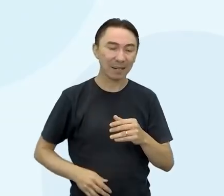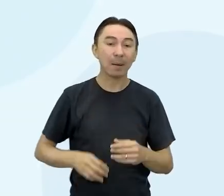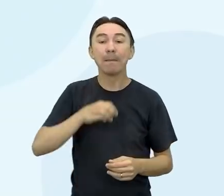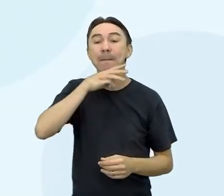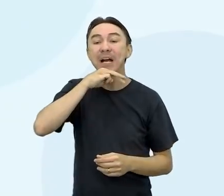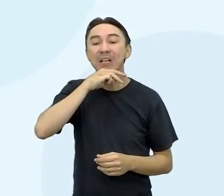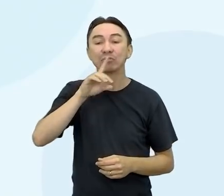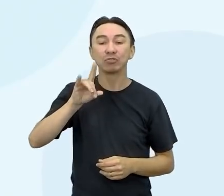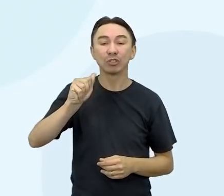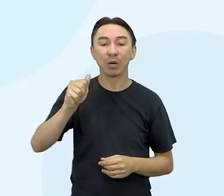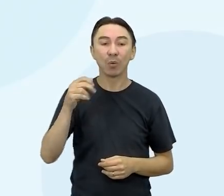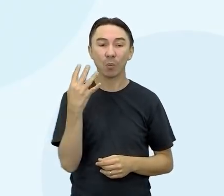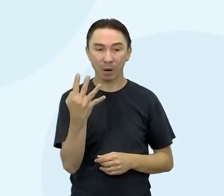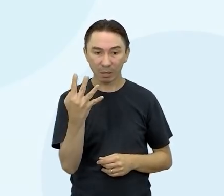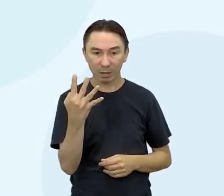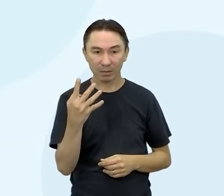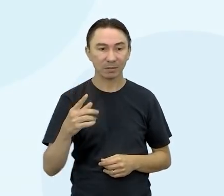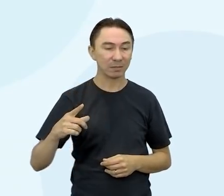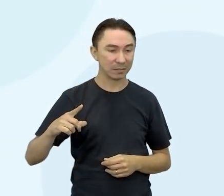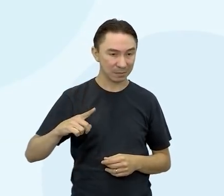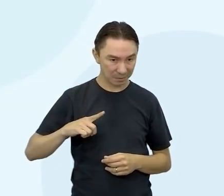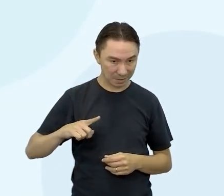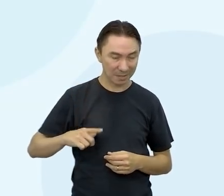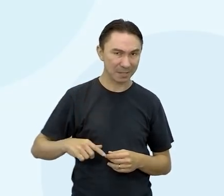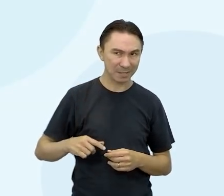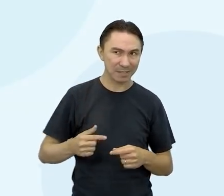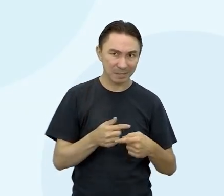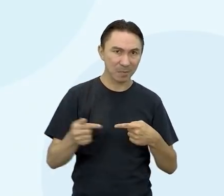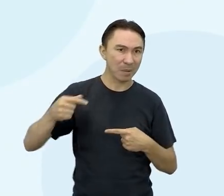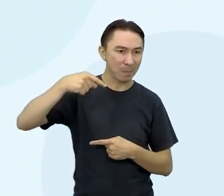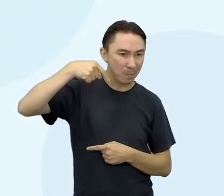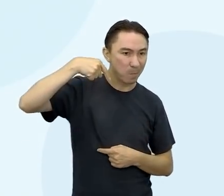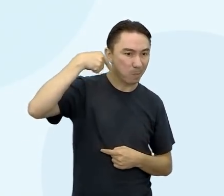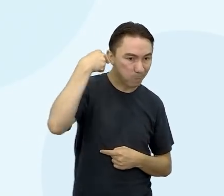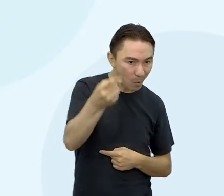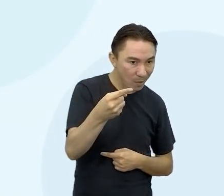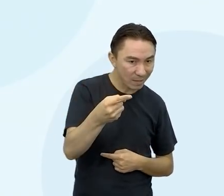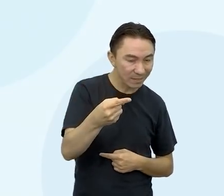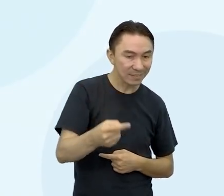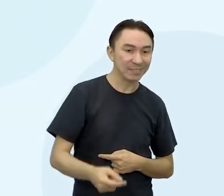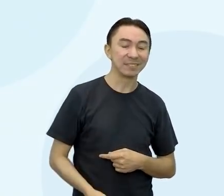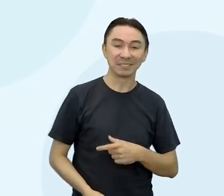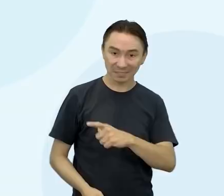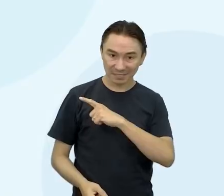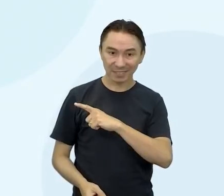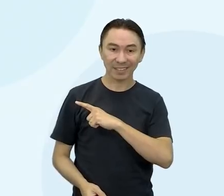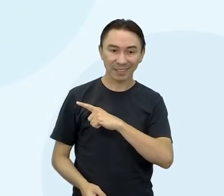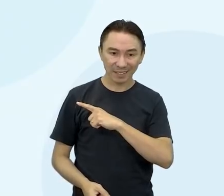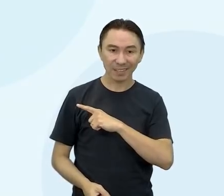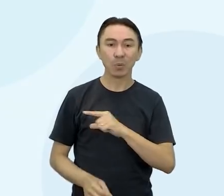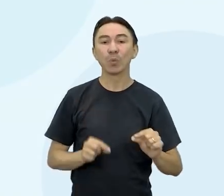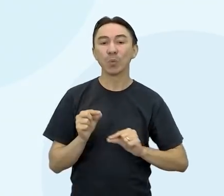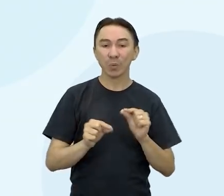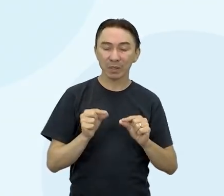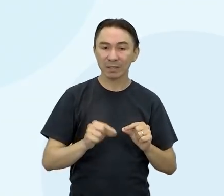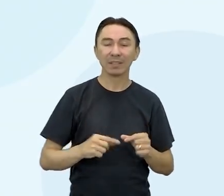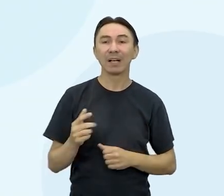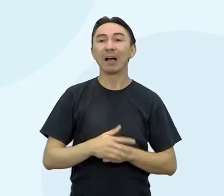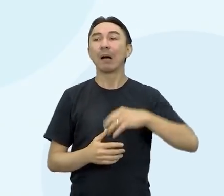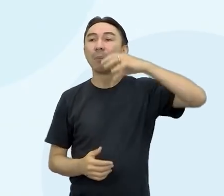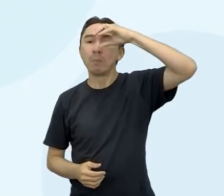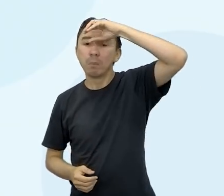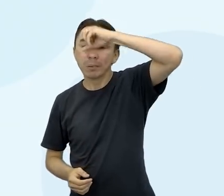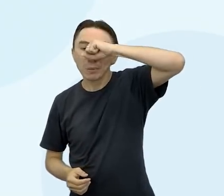já considerando aí a próxima semana, né, em diante, é o período de retomada das aprendizagens, como eu falei